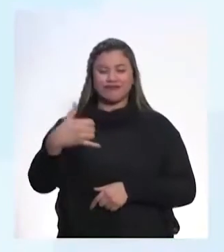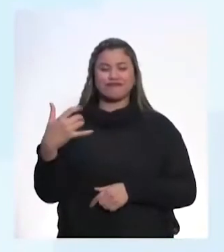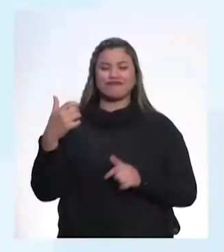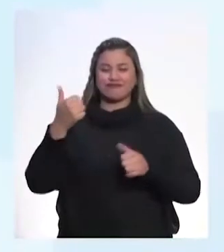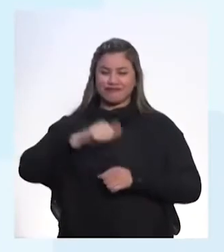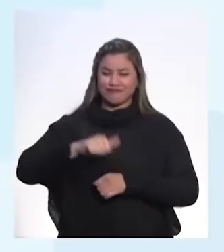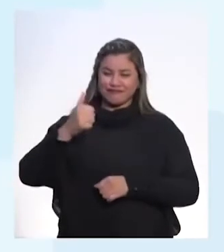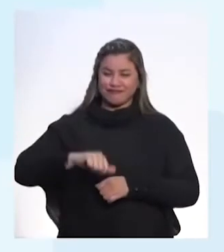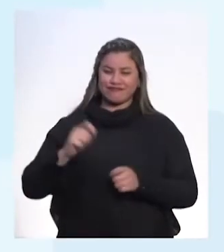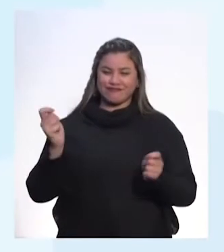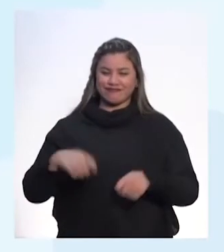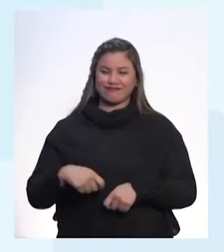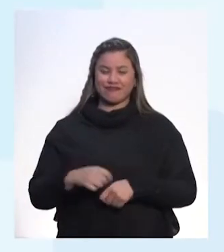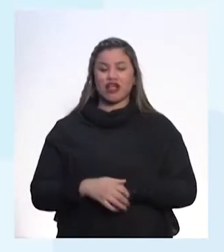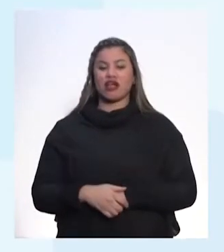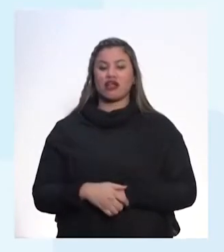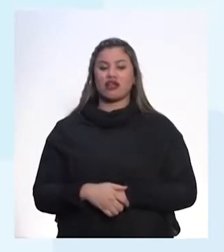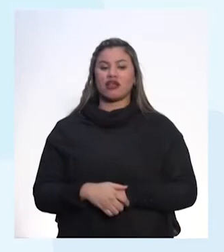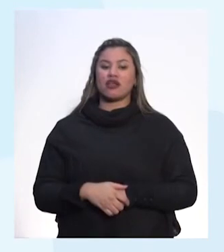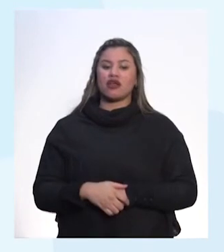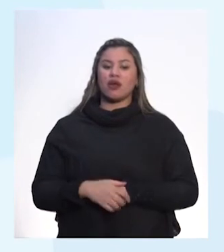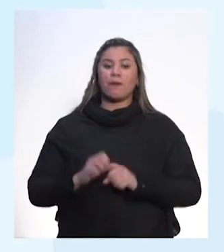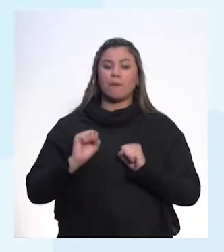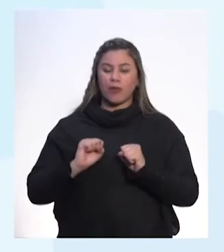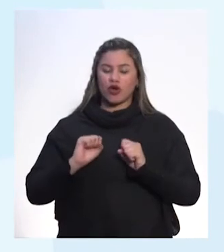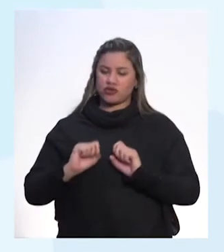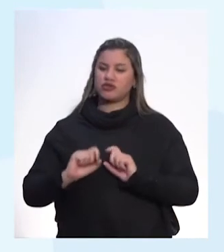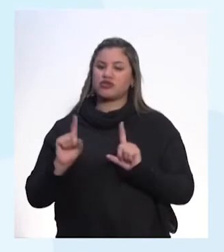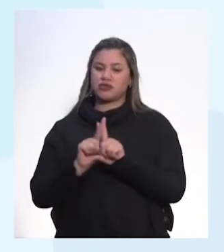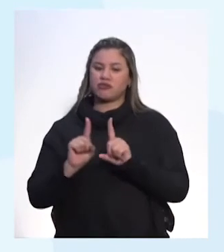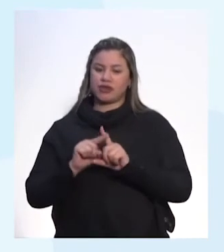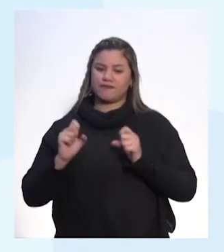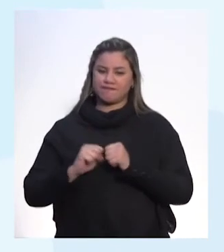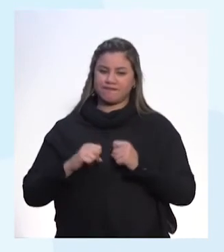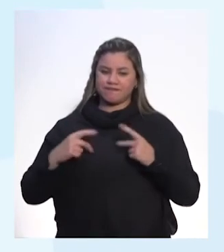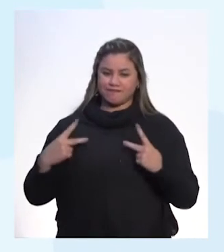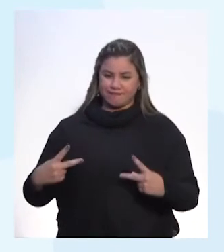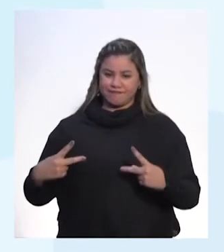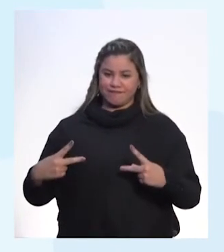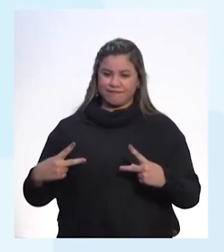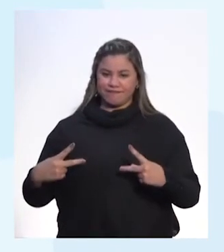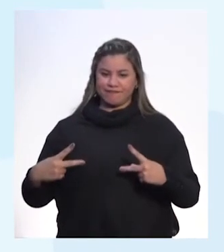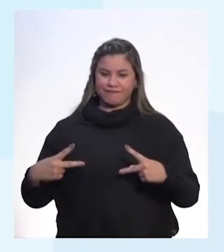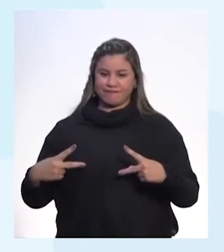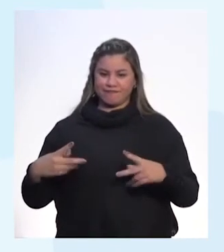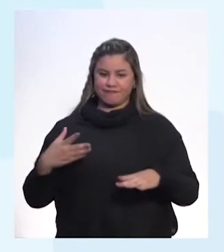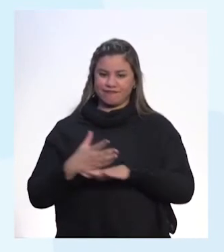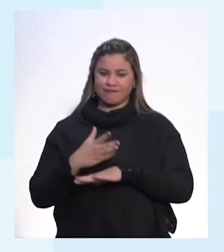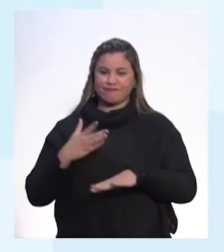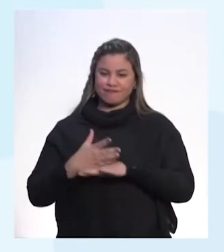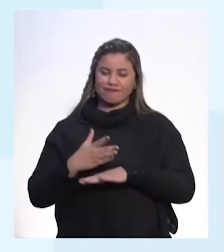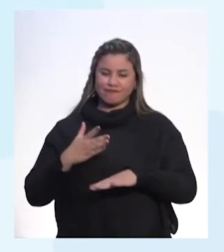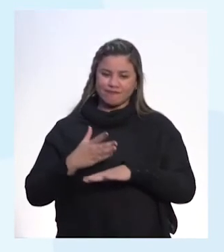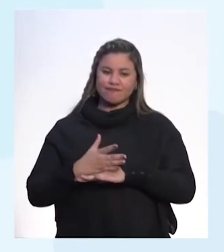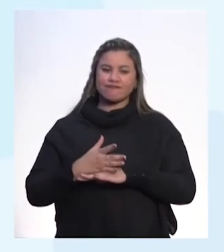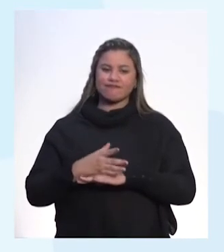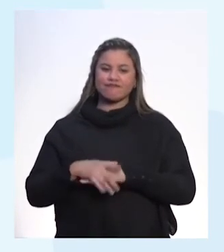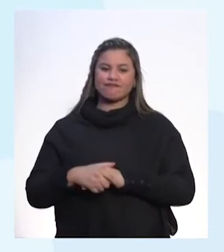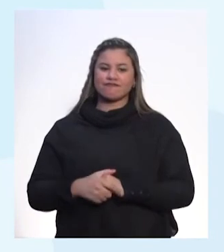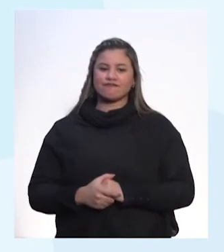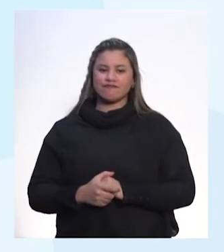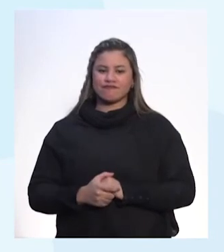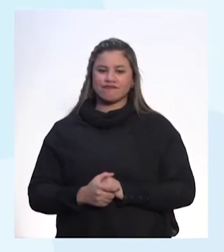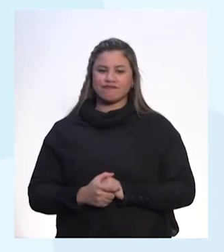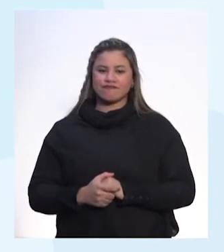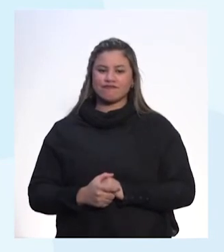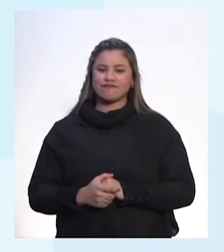de hoje, tá? Tanto o QR Code ou também, né, vocês podem estar entrando aí através desse link que está do lado aí do QR